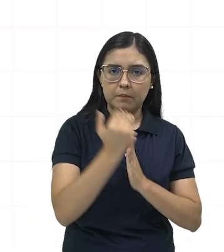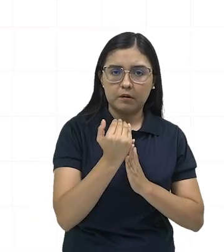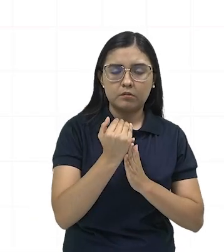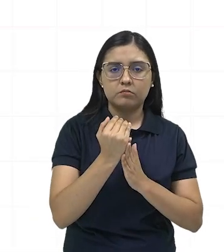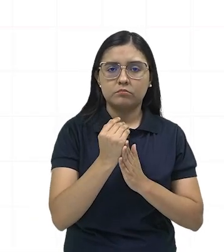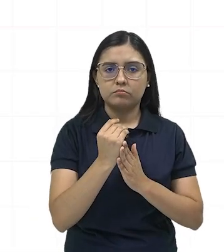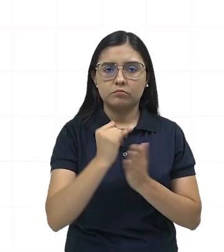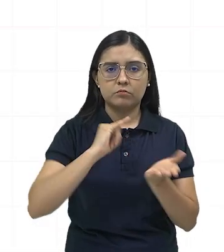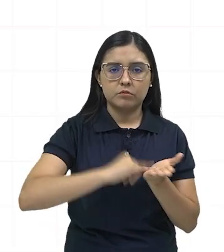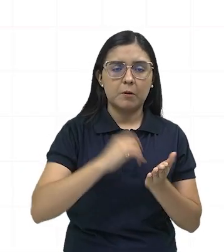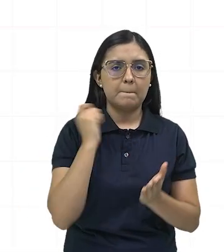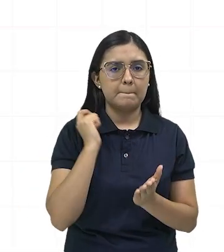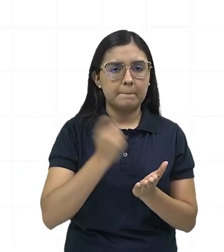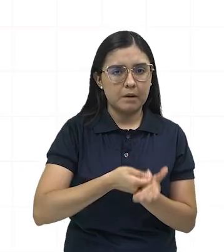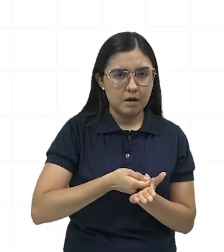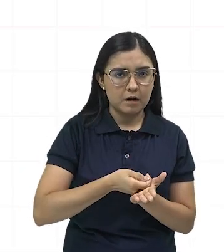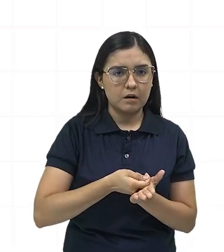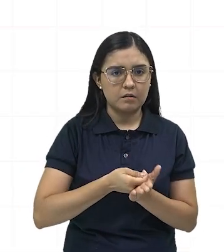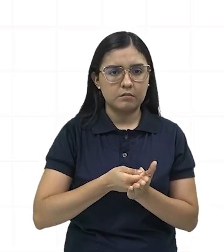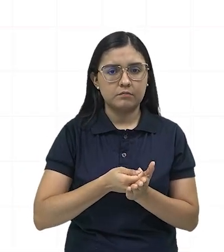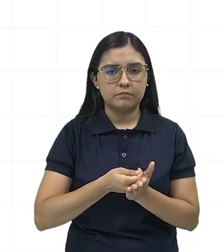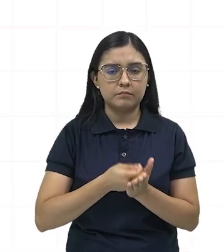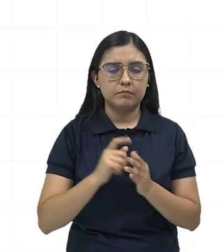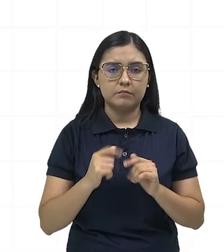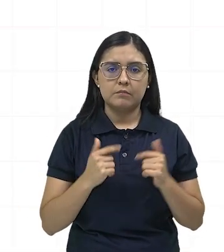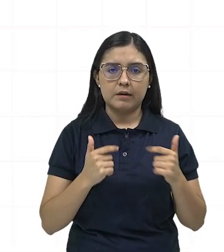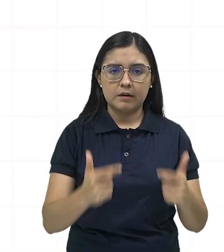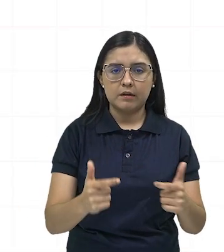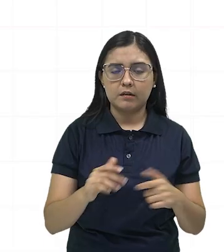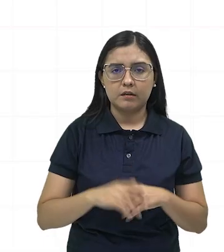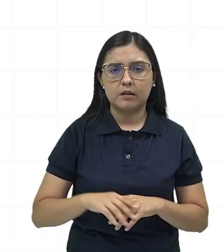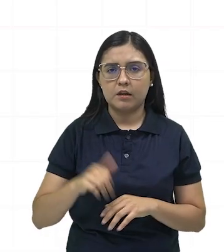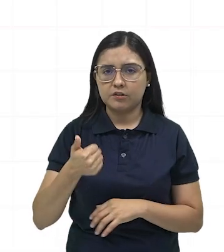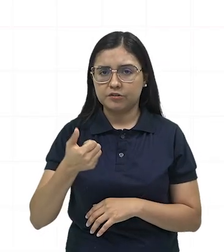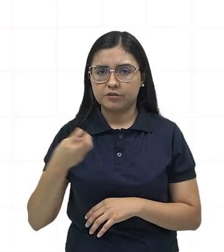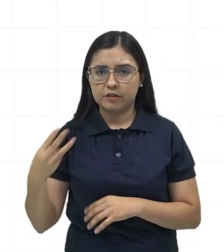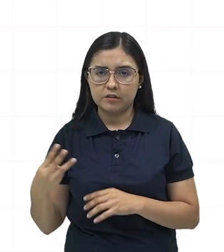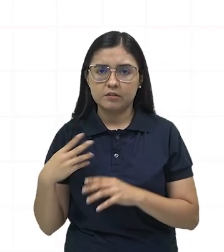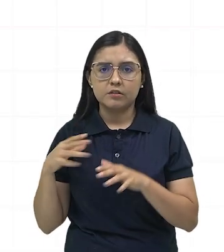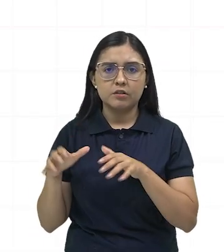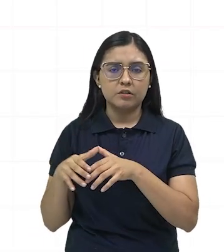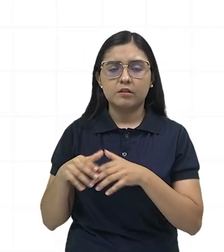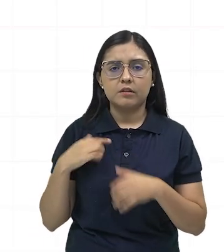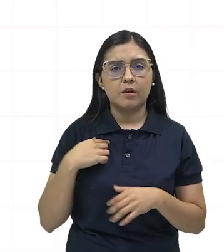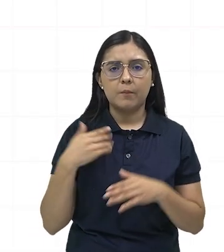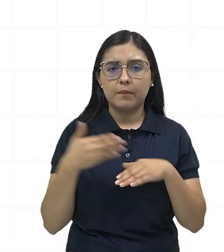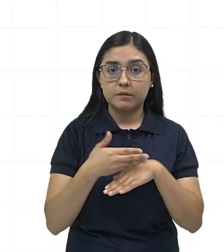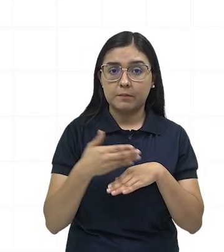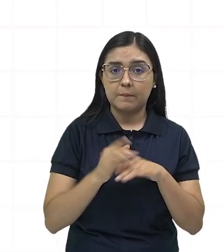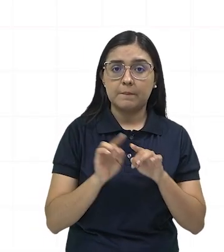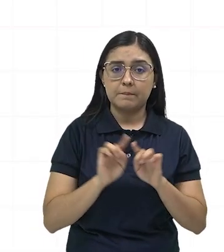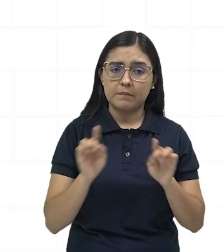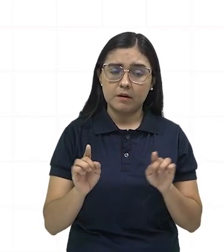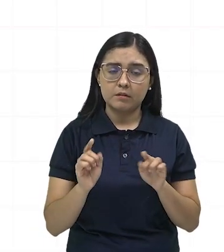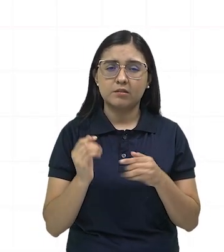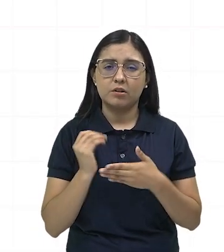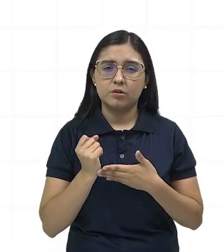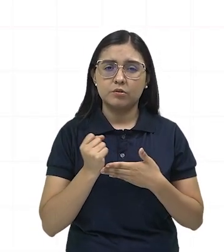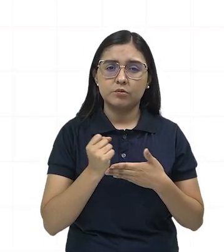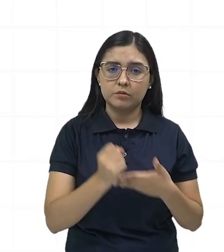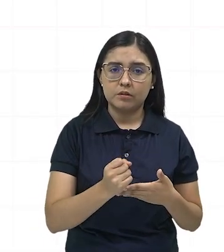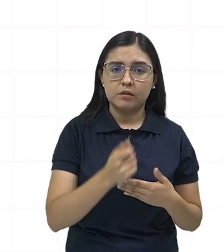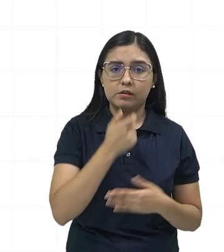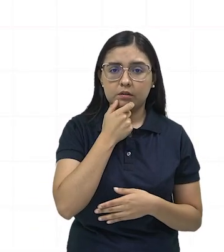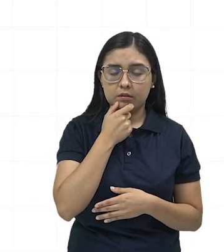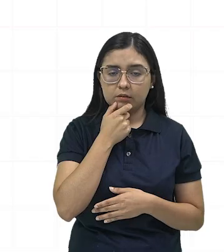pagar por uma guerra que não foram as 13 colônias que participaram. Se bem que eles até chegaram a ajudar a Inglaterra